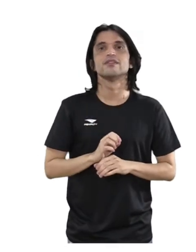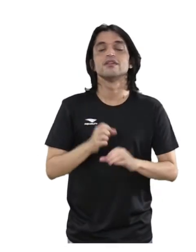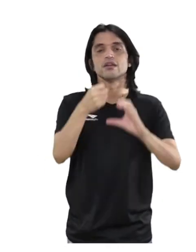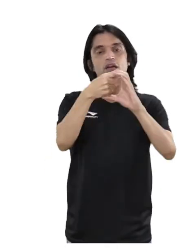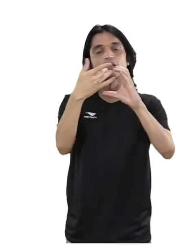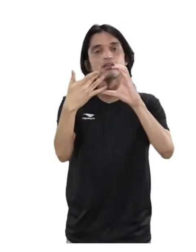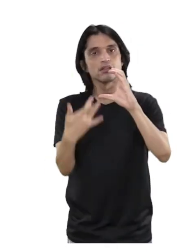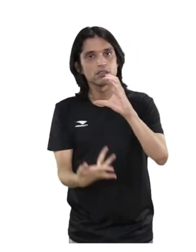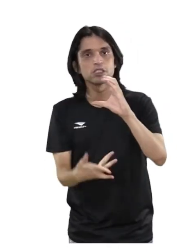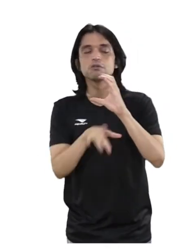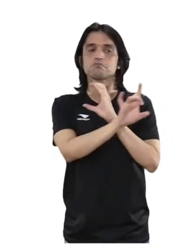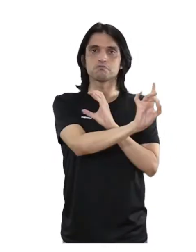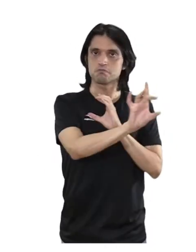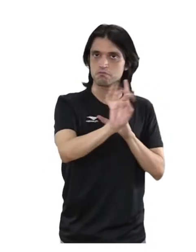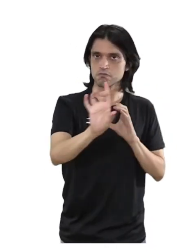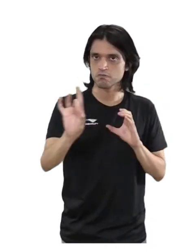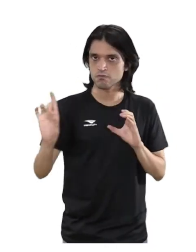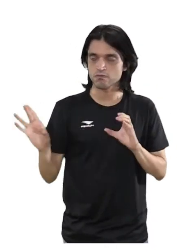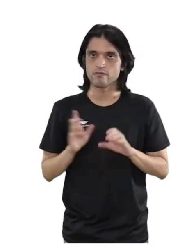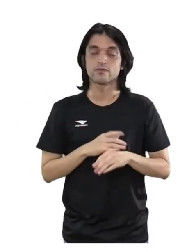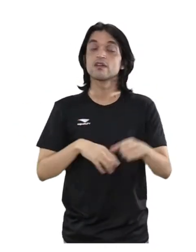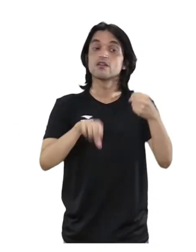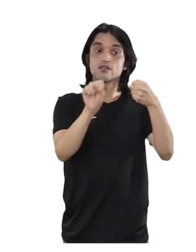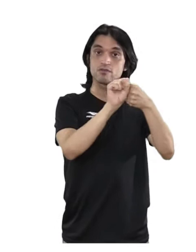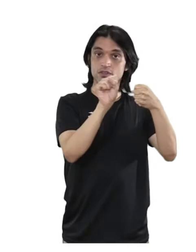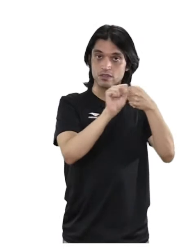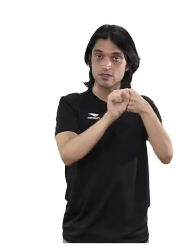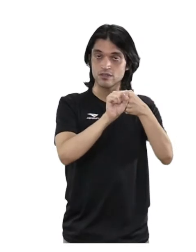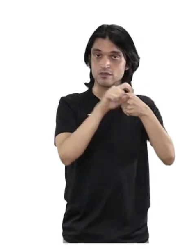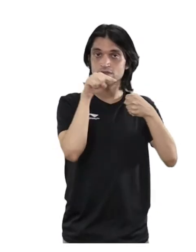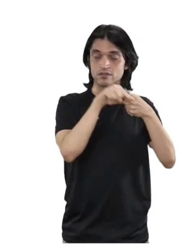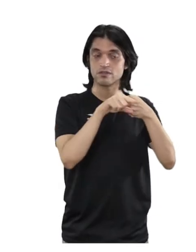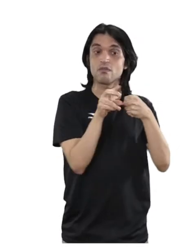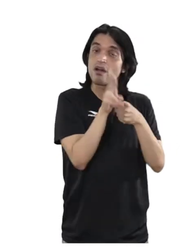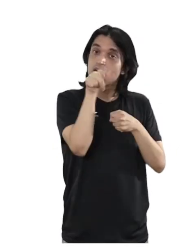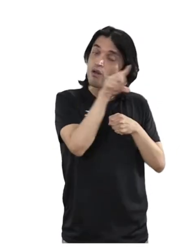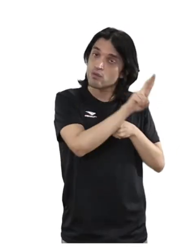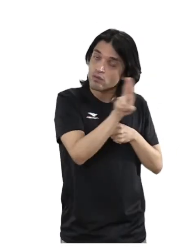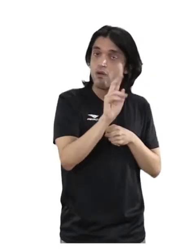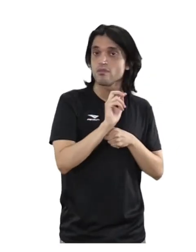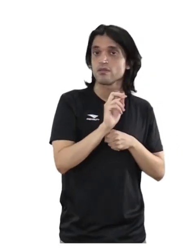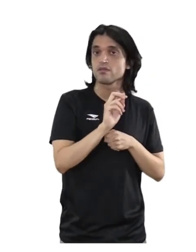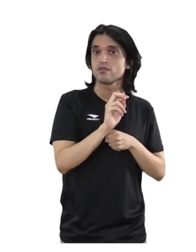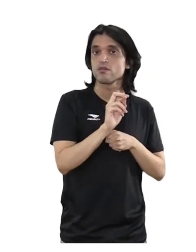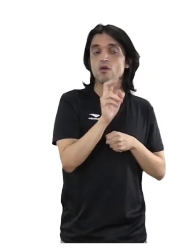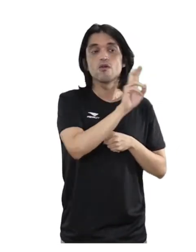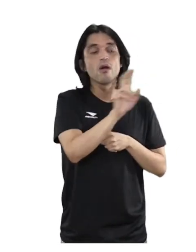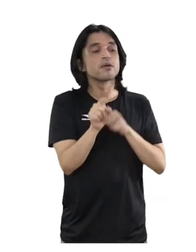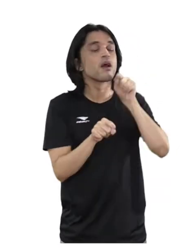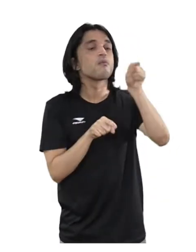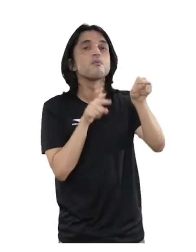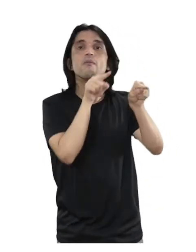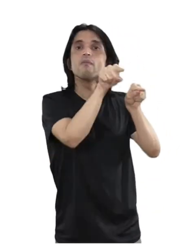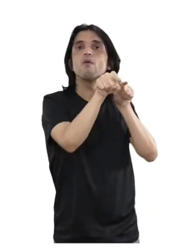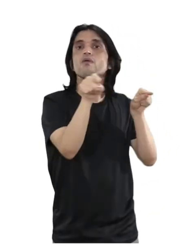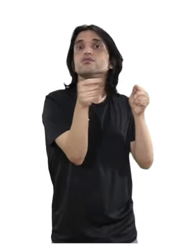nomes que apontam para as coisas ou os seres em geral. O verbo são termos que indicam o